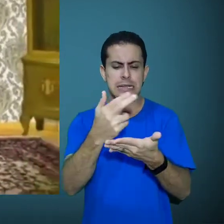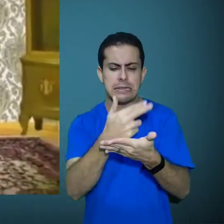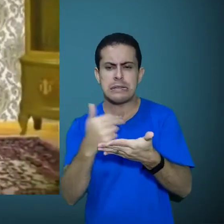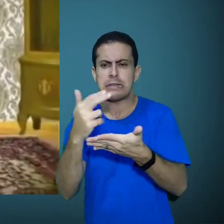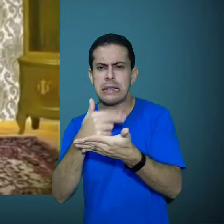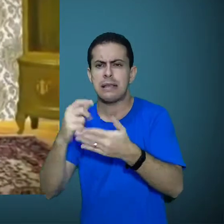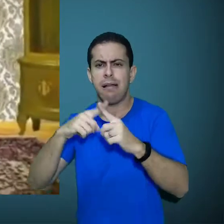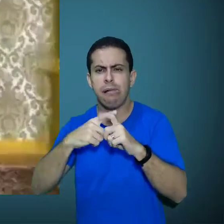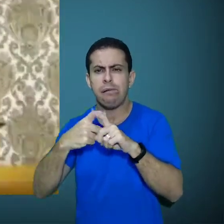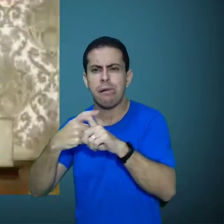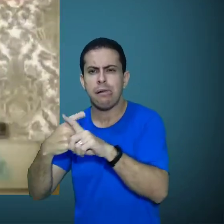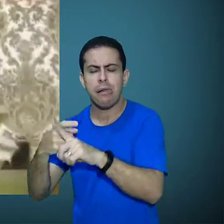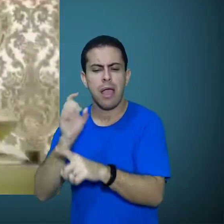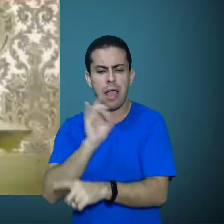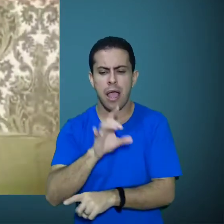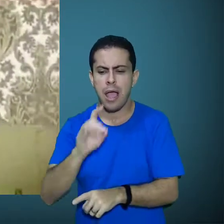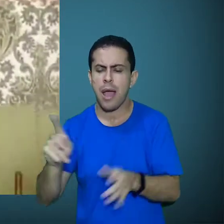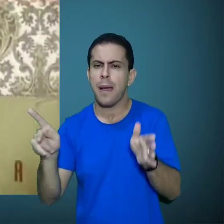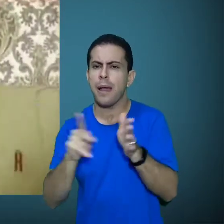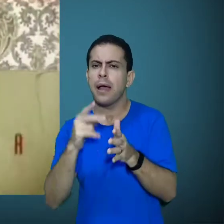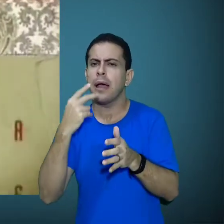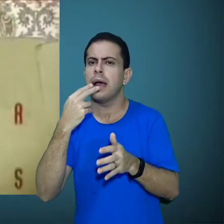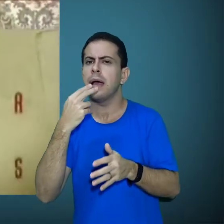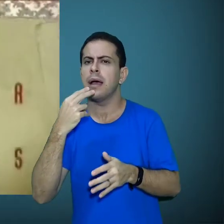cada signo correspondia a um som.